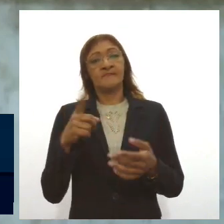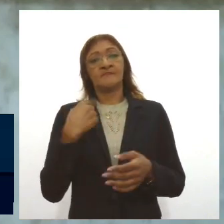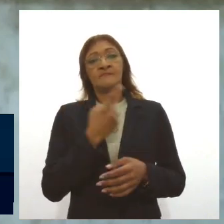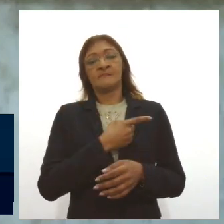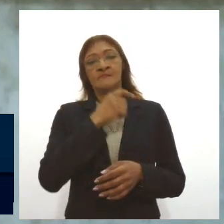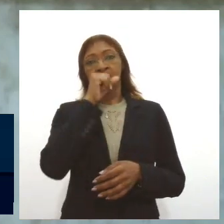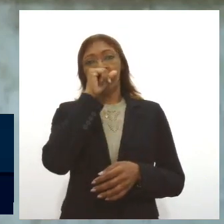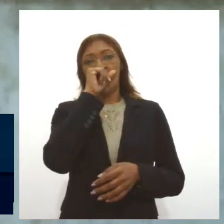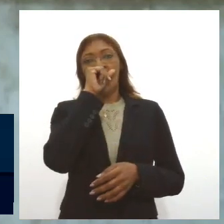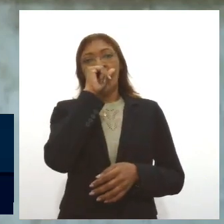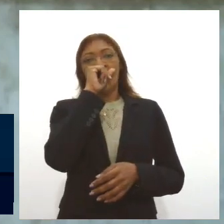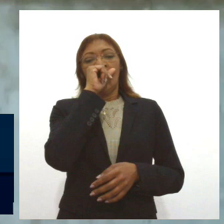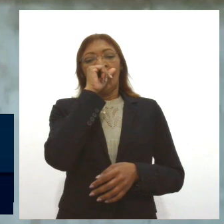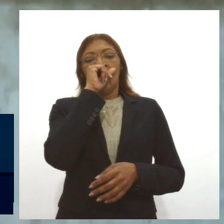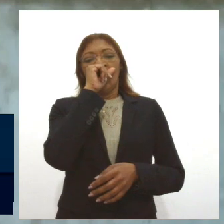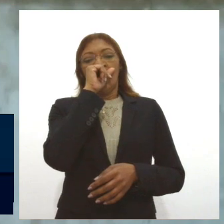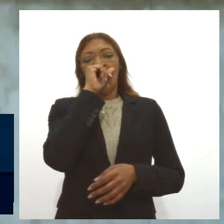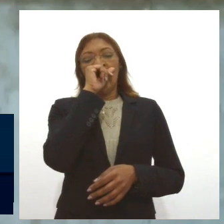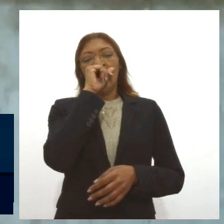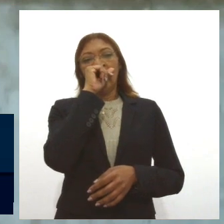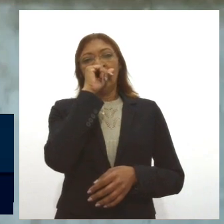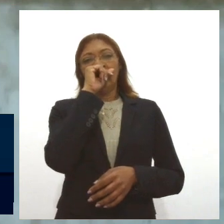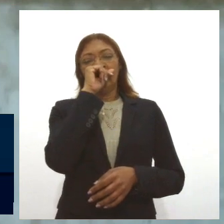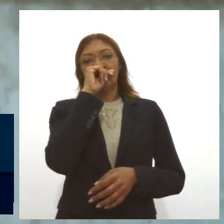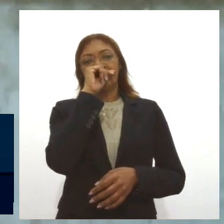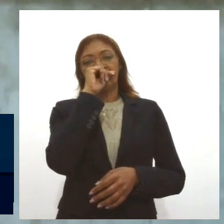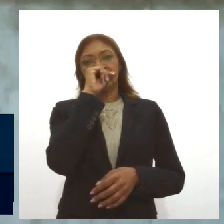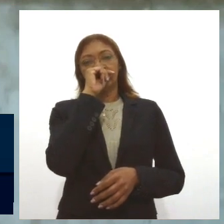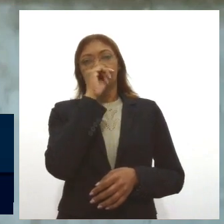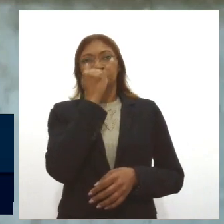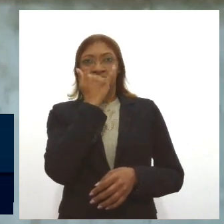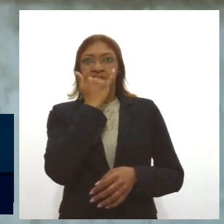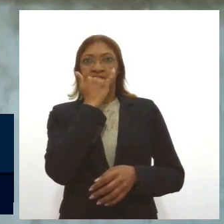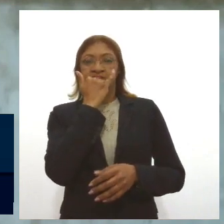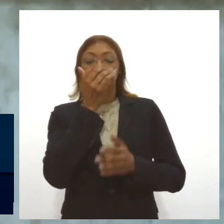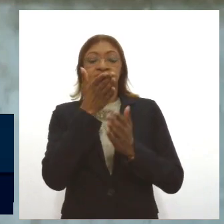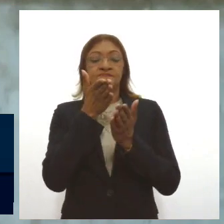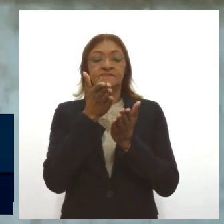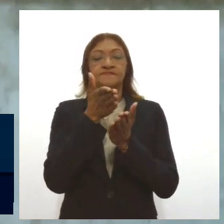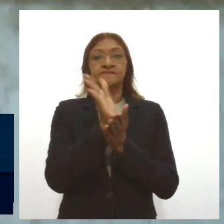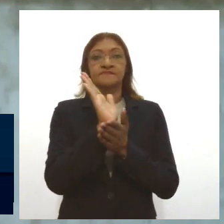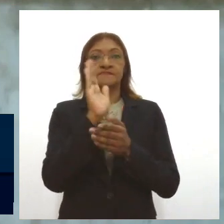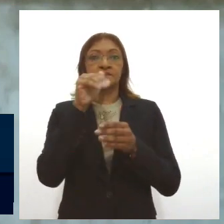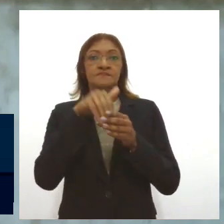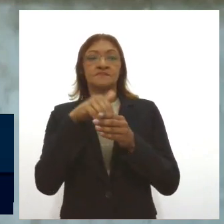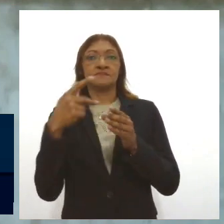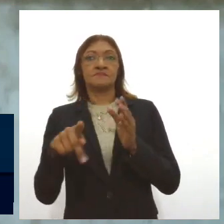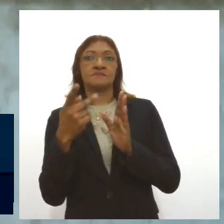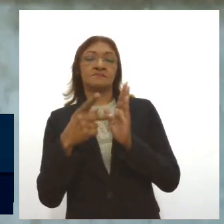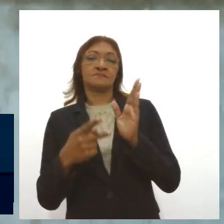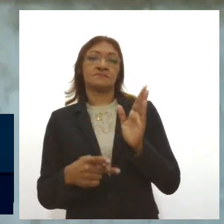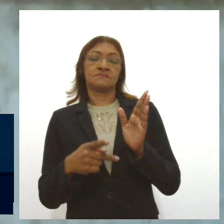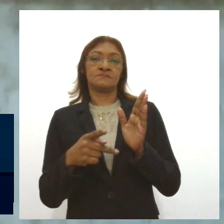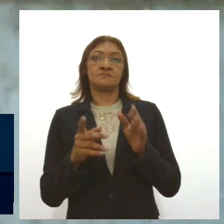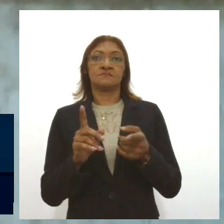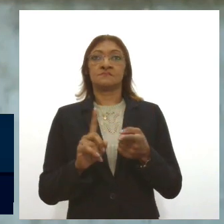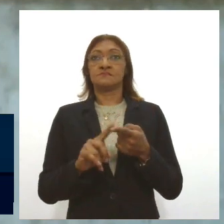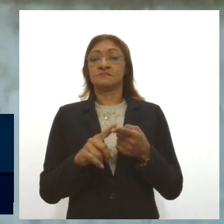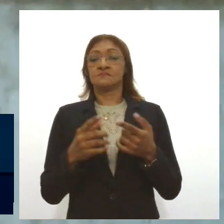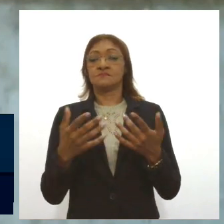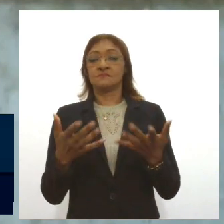vocês, com o apoio de todos vocês, aprovar o PL da desertificação. Mais recentemente,